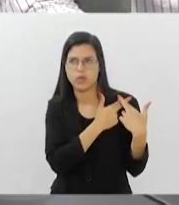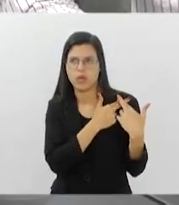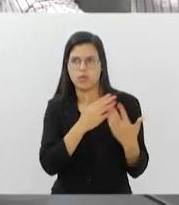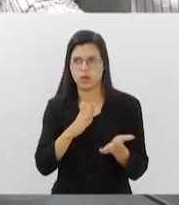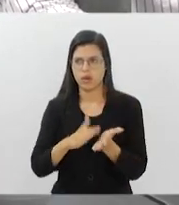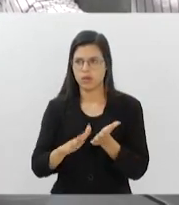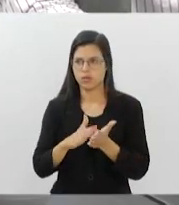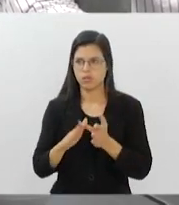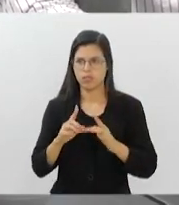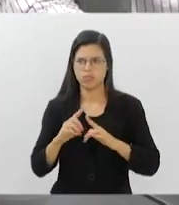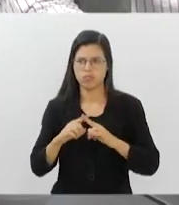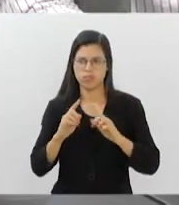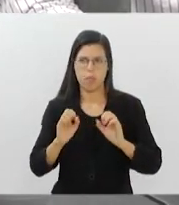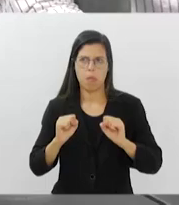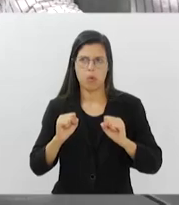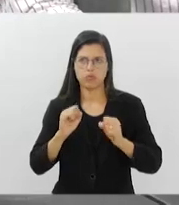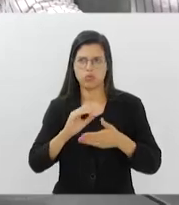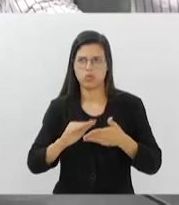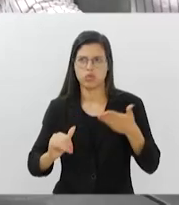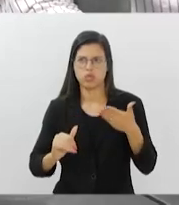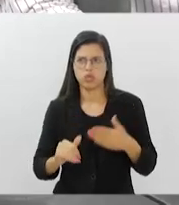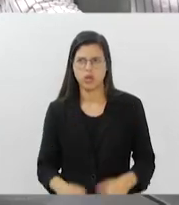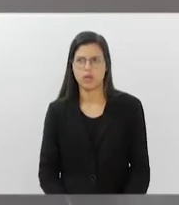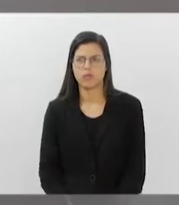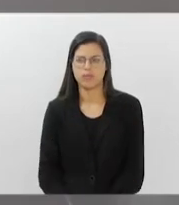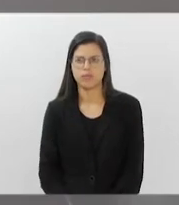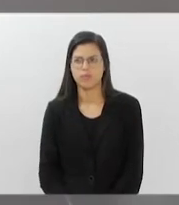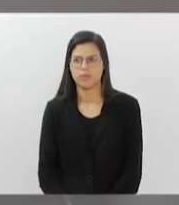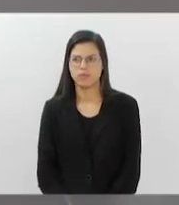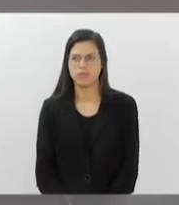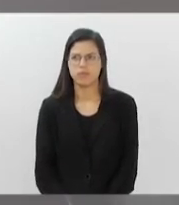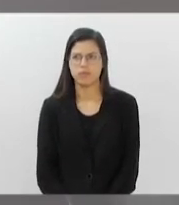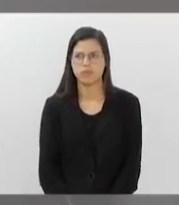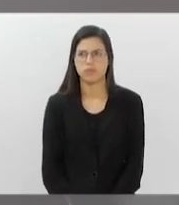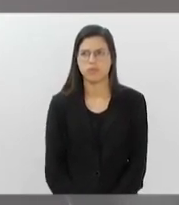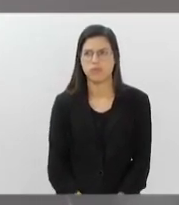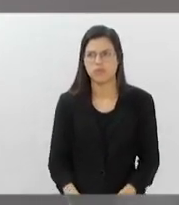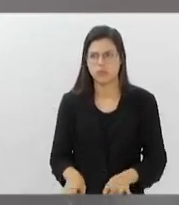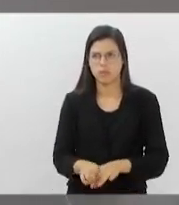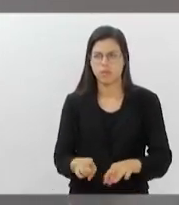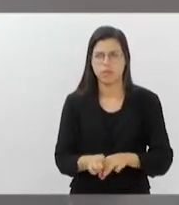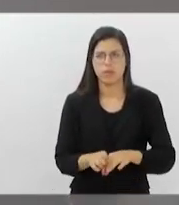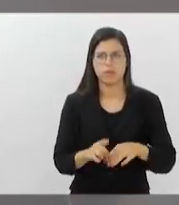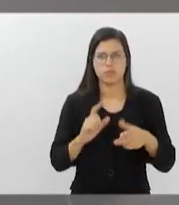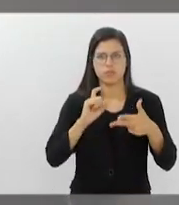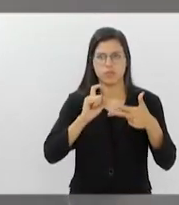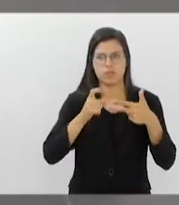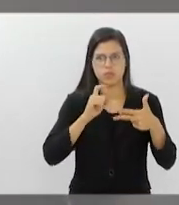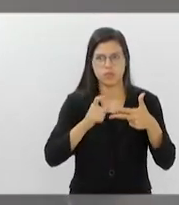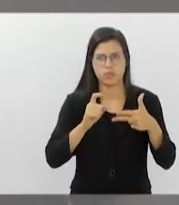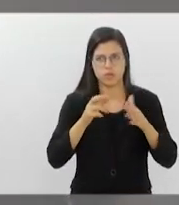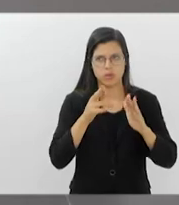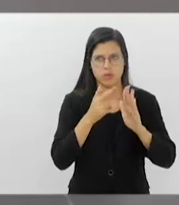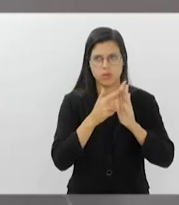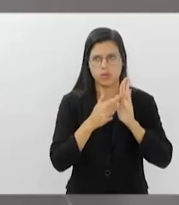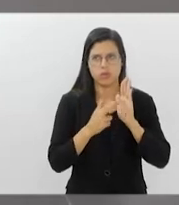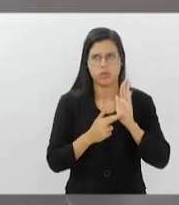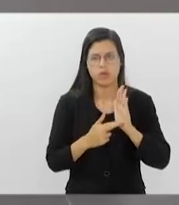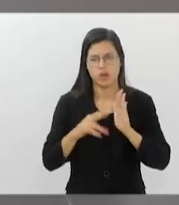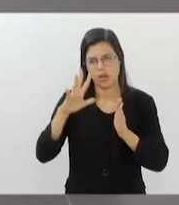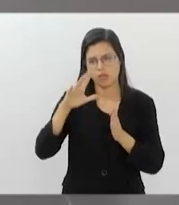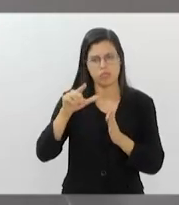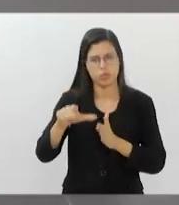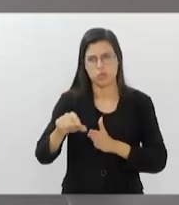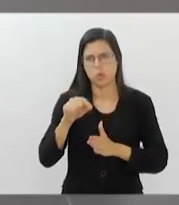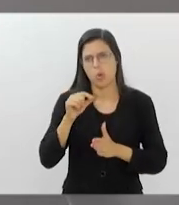em retirar e manter um padrão, não. É porque também o Poder Executivo, ao regulamentar a matéria, define se ele quiser fonte